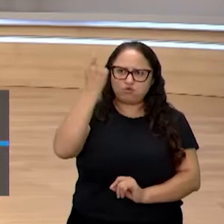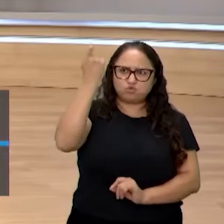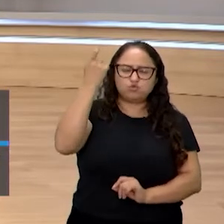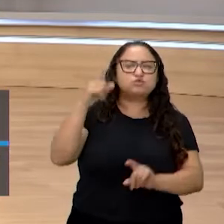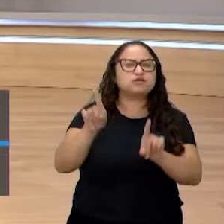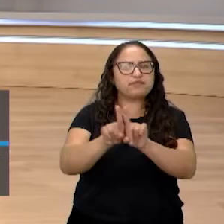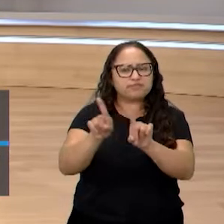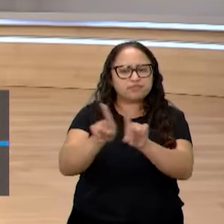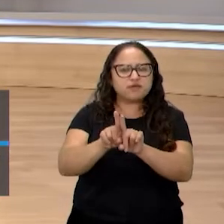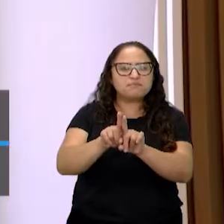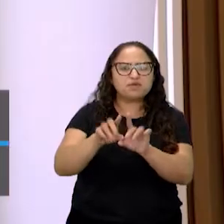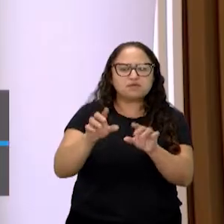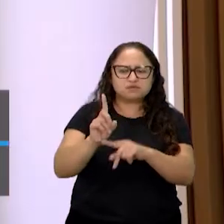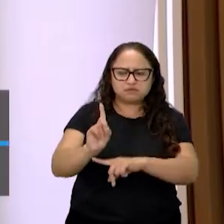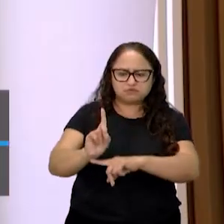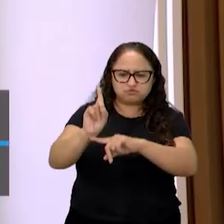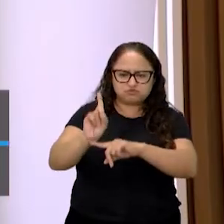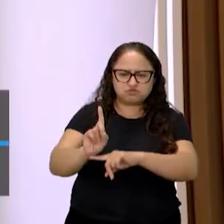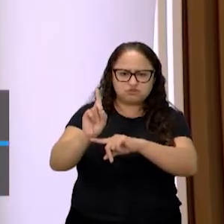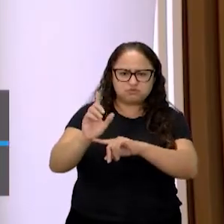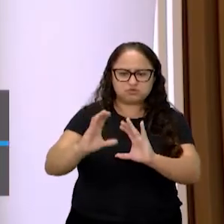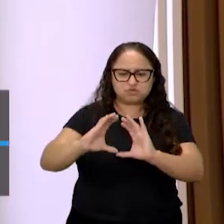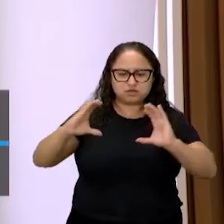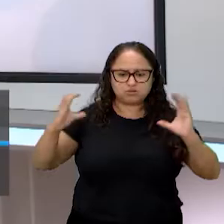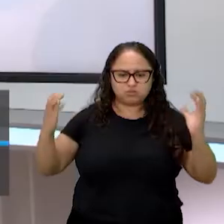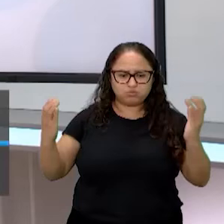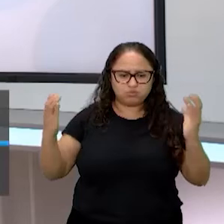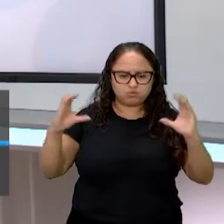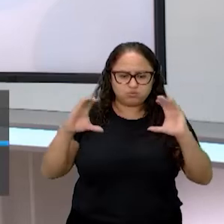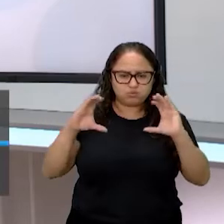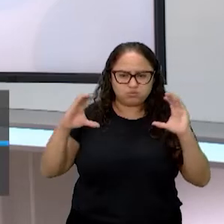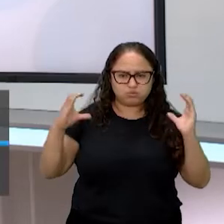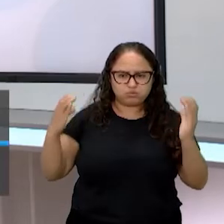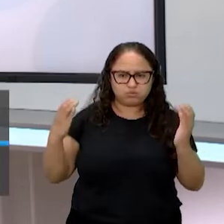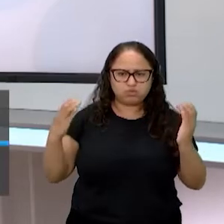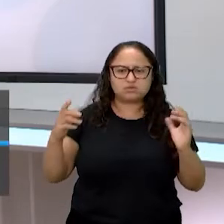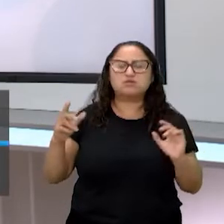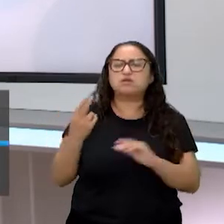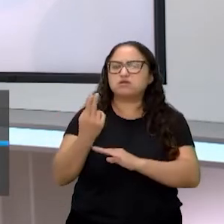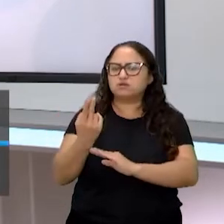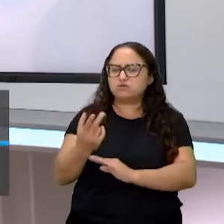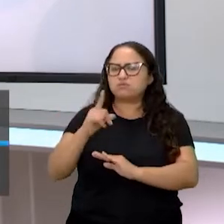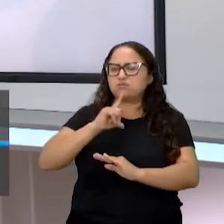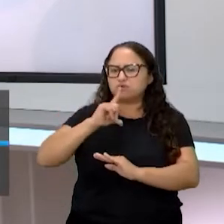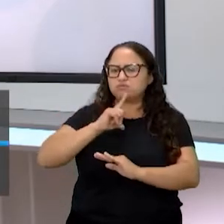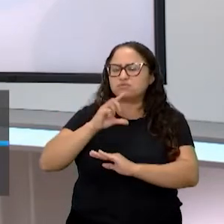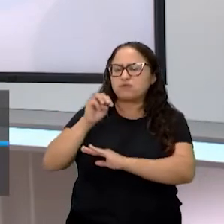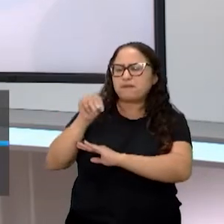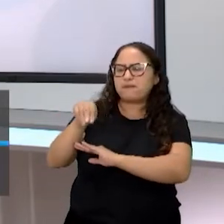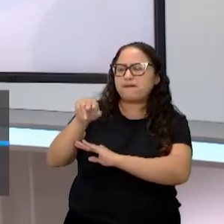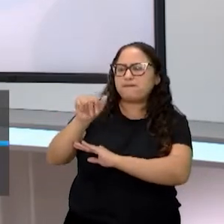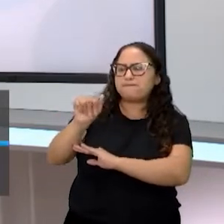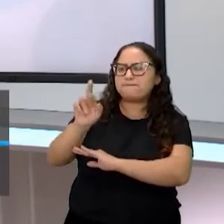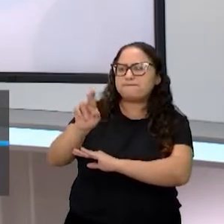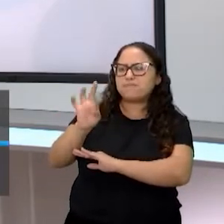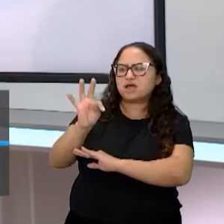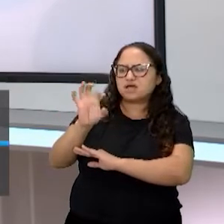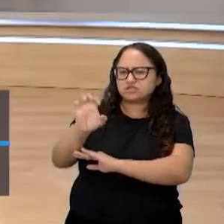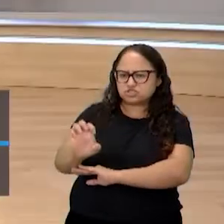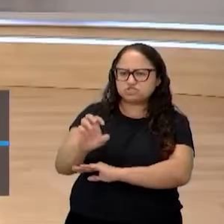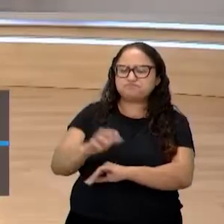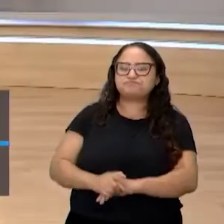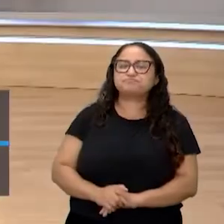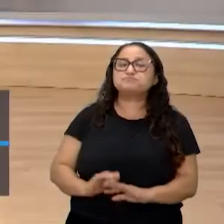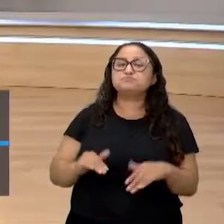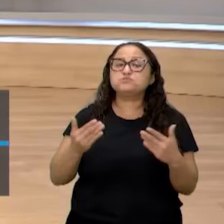Diâmetro também. Olha só, muito bom, Então, né? a maior montanha do Sistema Solar fica em Marte. Monte Olimpo. Legal, né? Muito bacana aí. E aí,